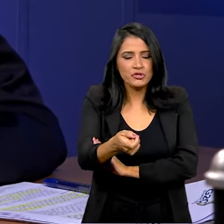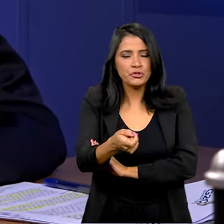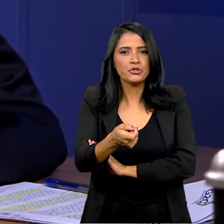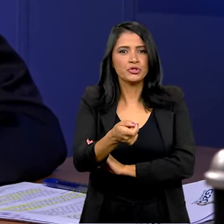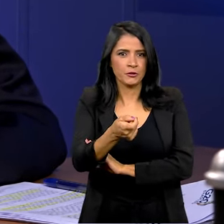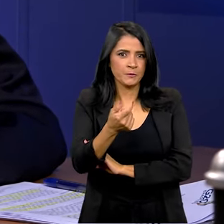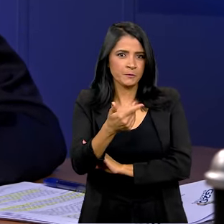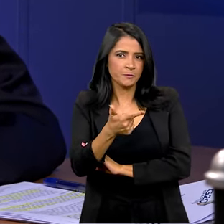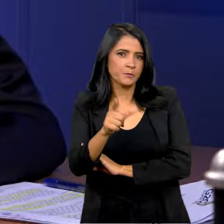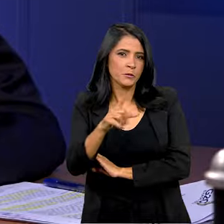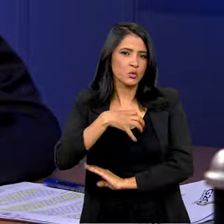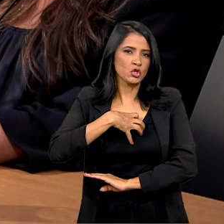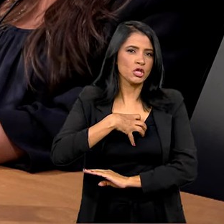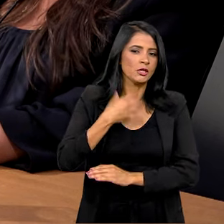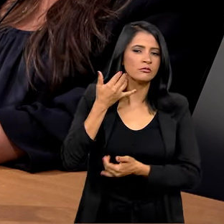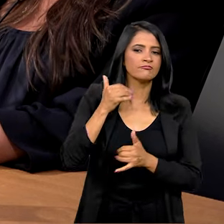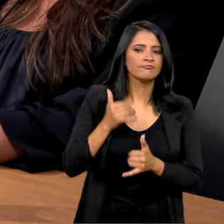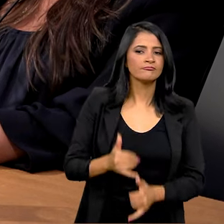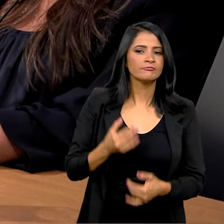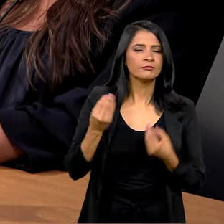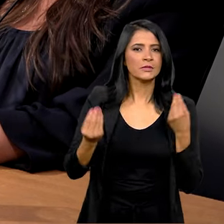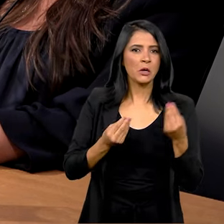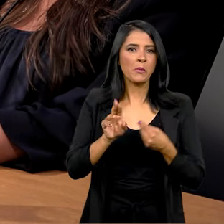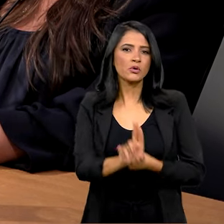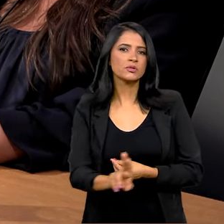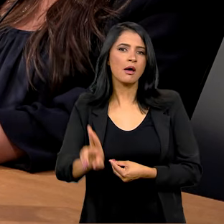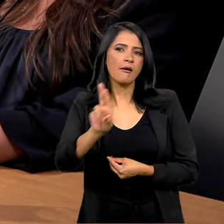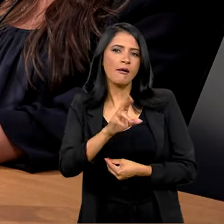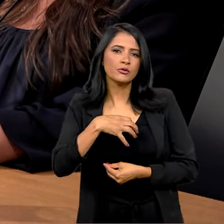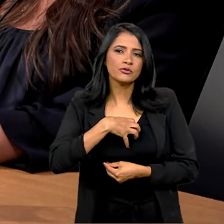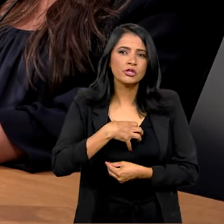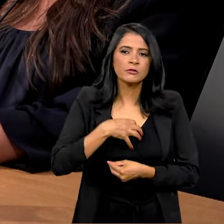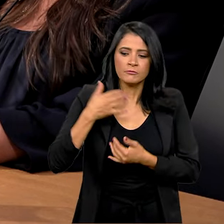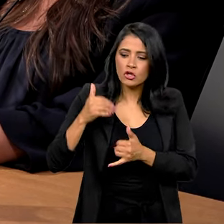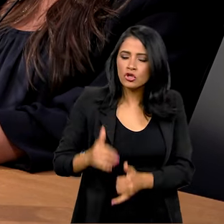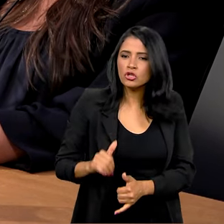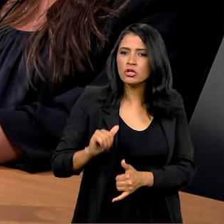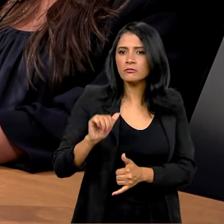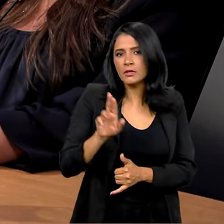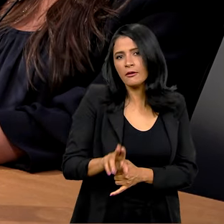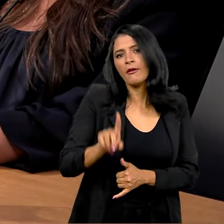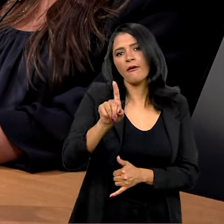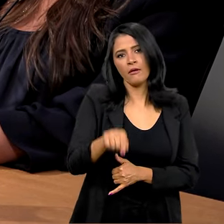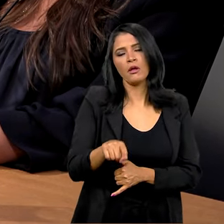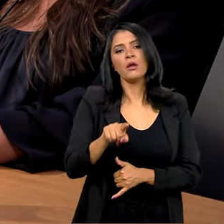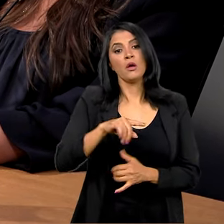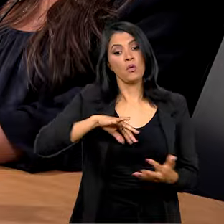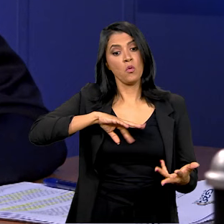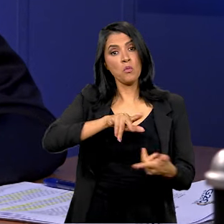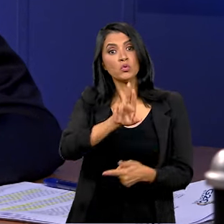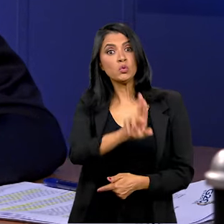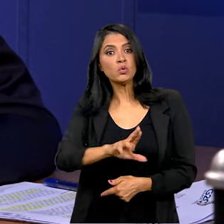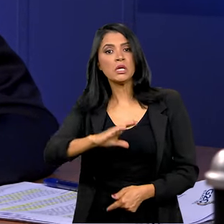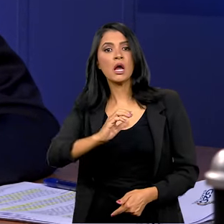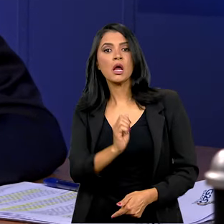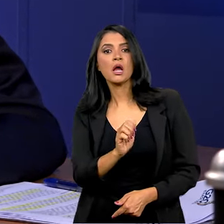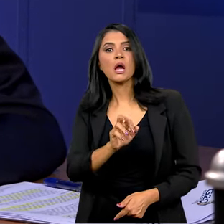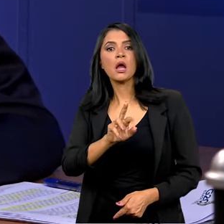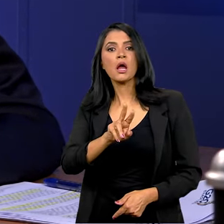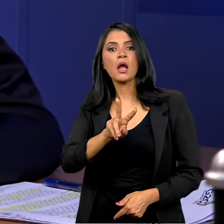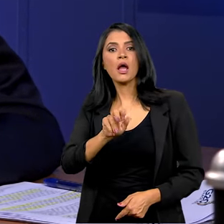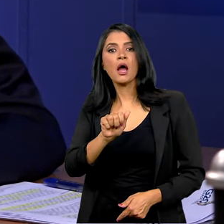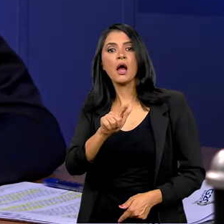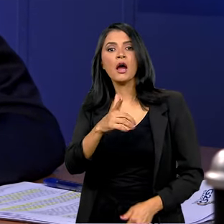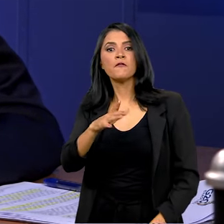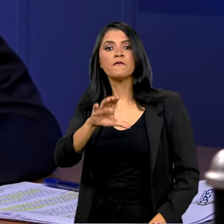sobre as formas de energia a serem utilizadas o mundo ainda consome muito carvão para